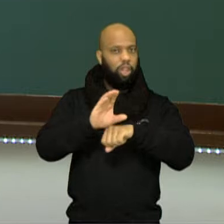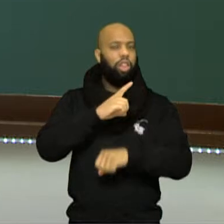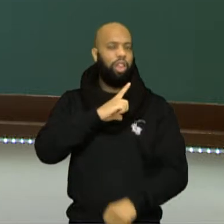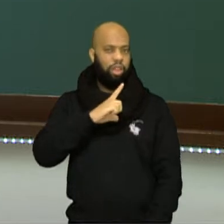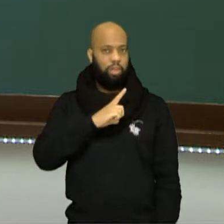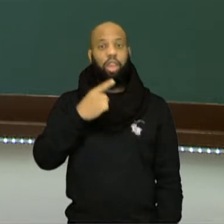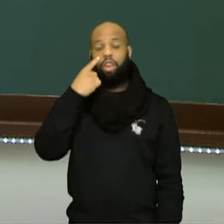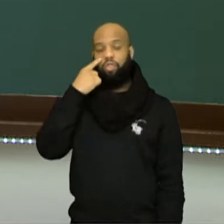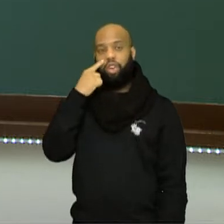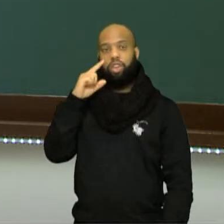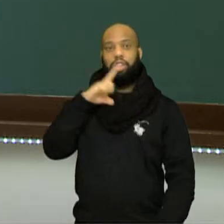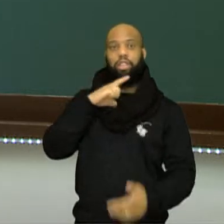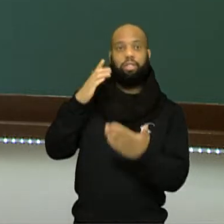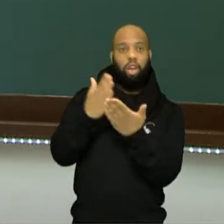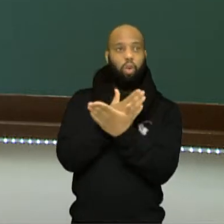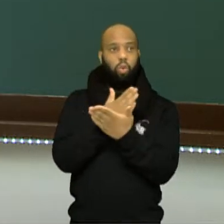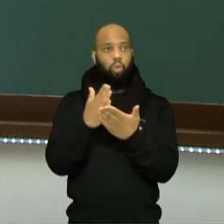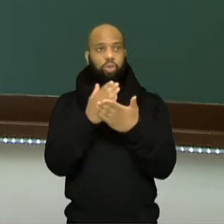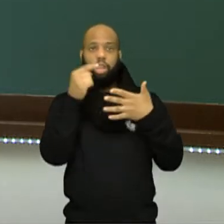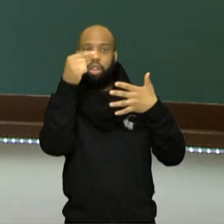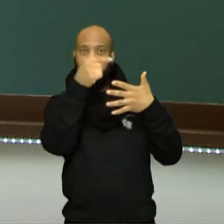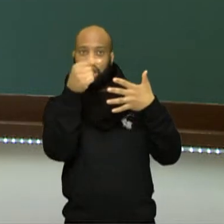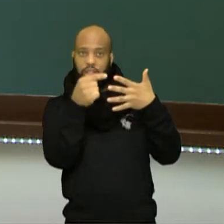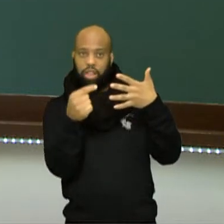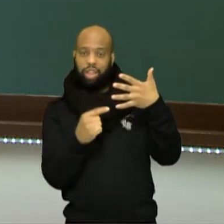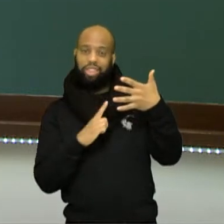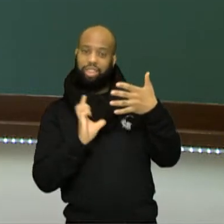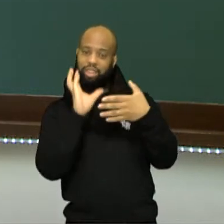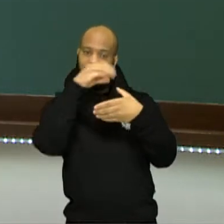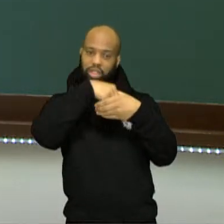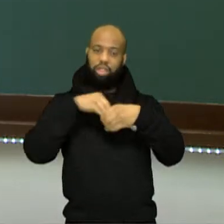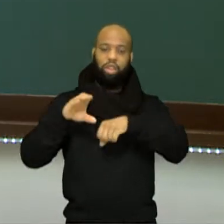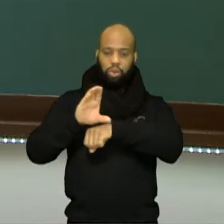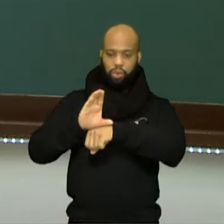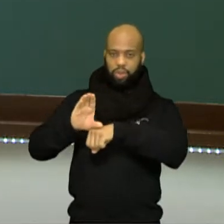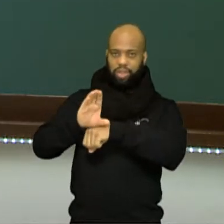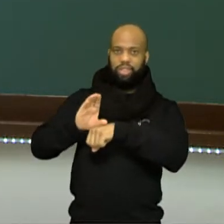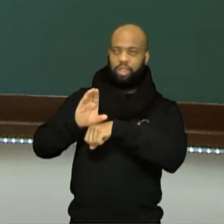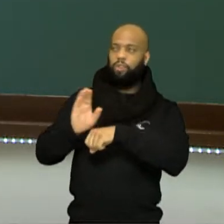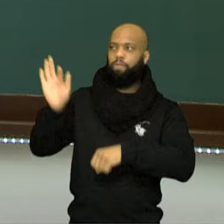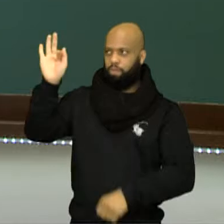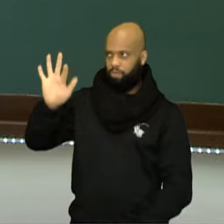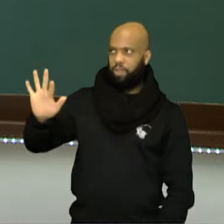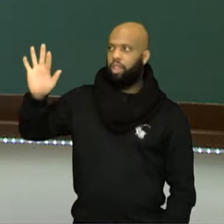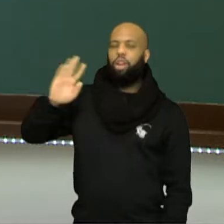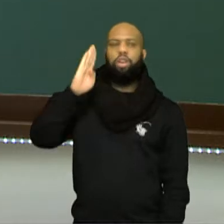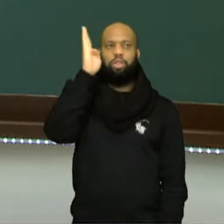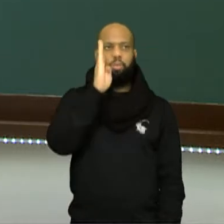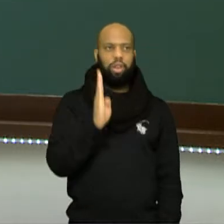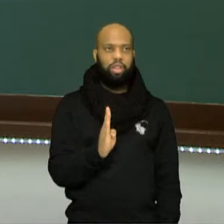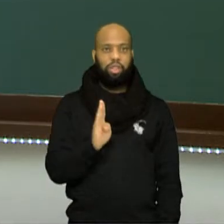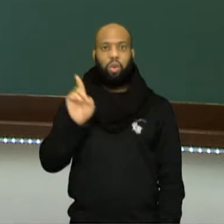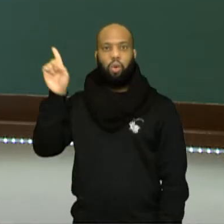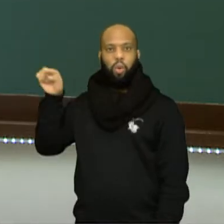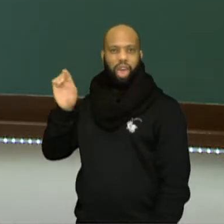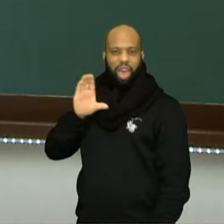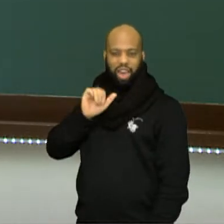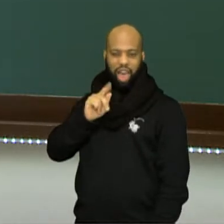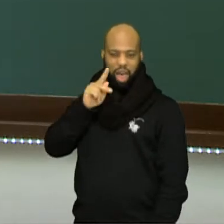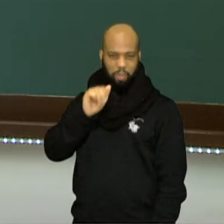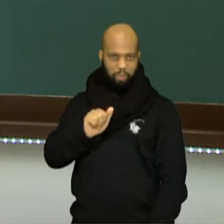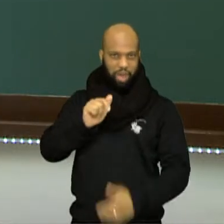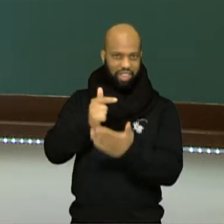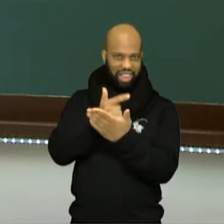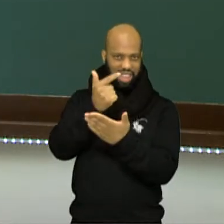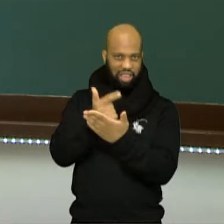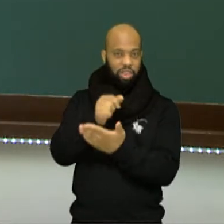aqui alguns itens constantes na Constituição da República. Aqui temos então esse livro, a capa da Constituição,